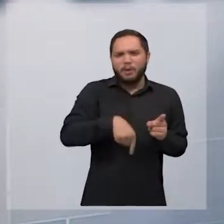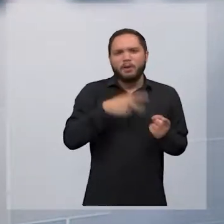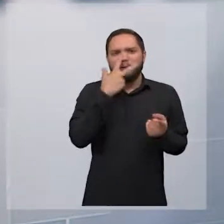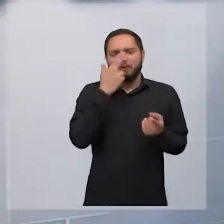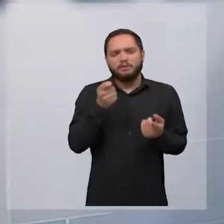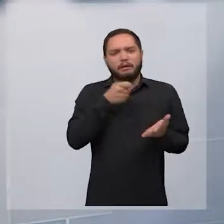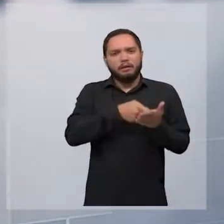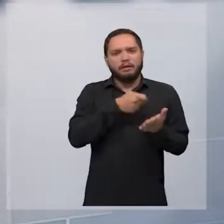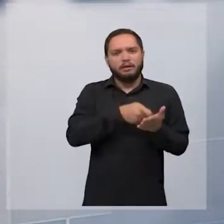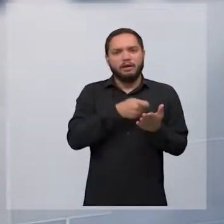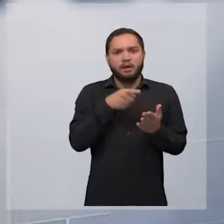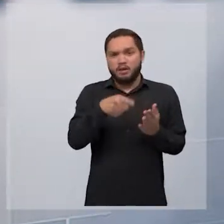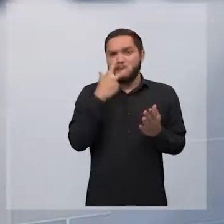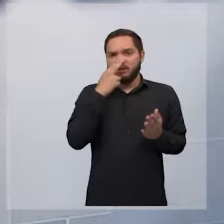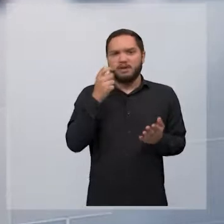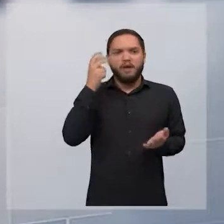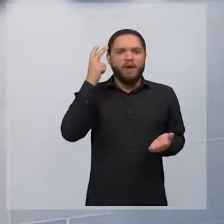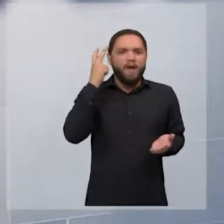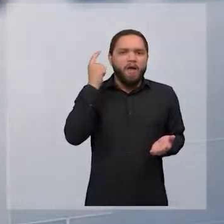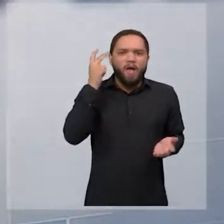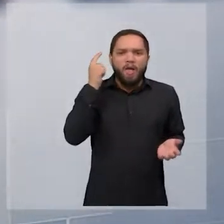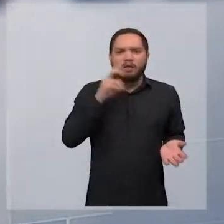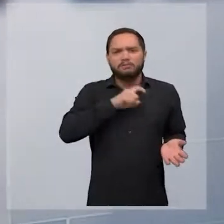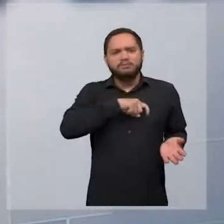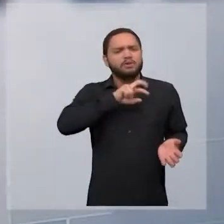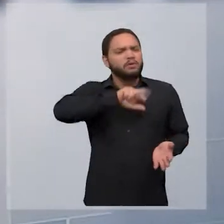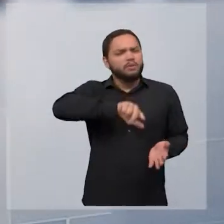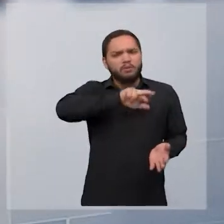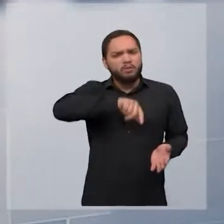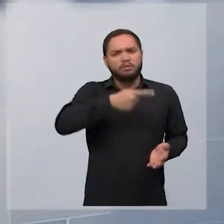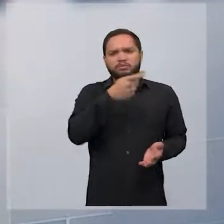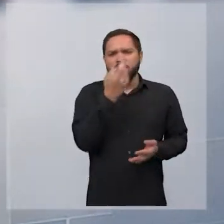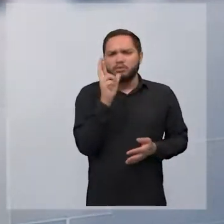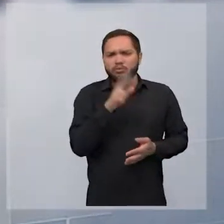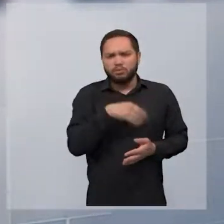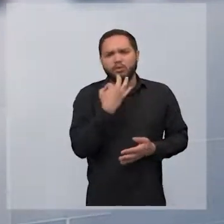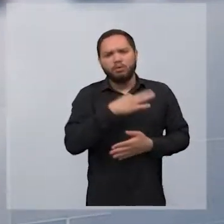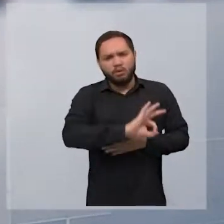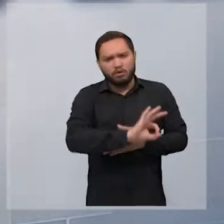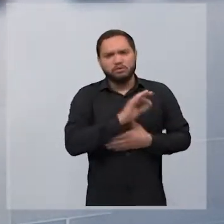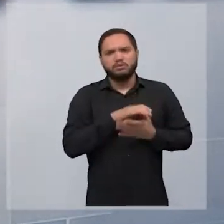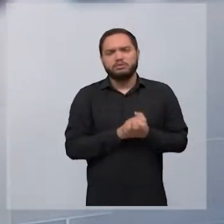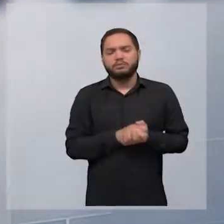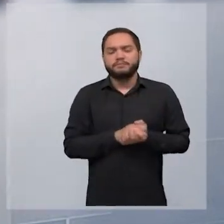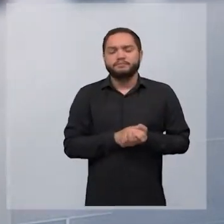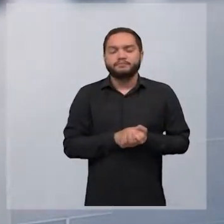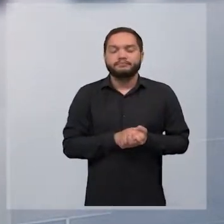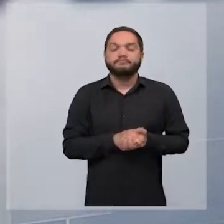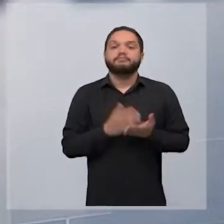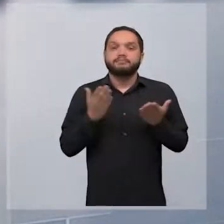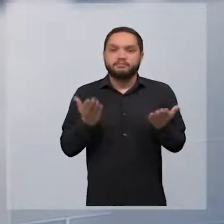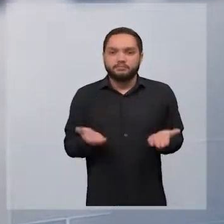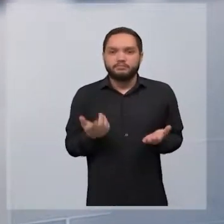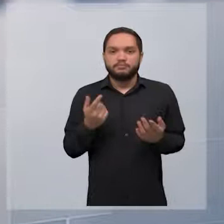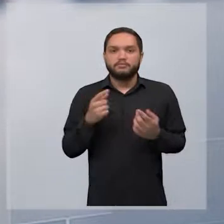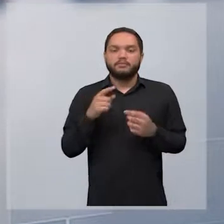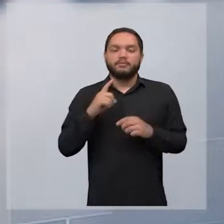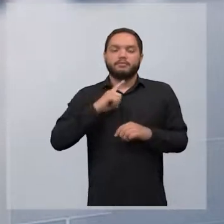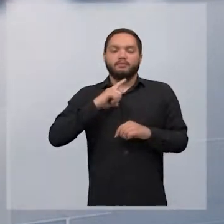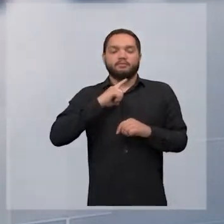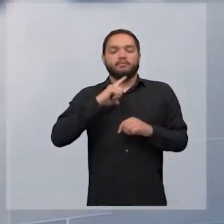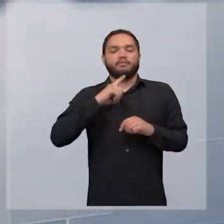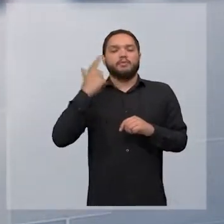fé, tá certo? A aceitar o outro lado. Mas há um entendimento, e é sobre isso que eu quero